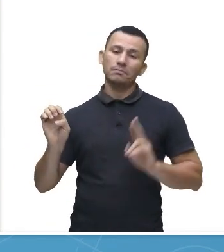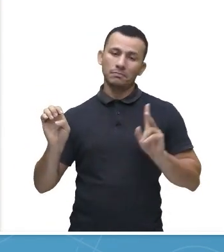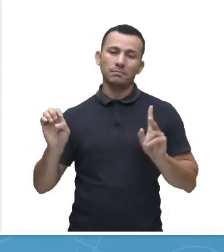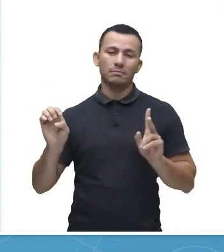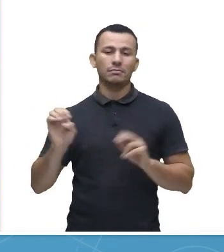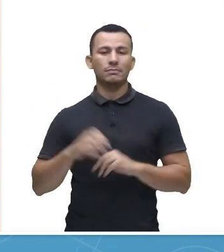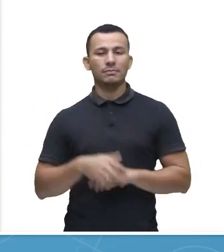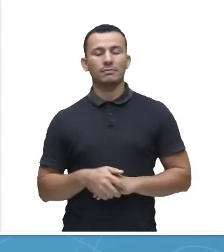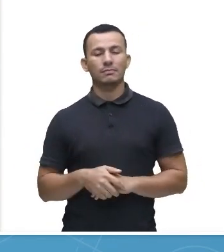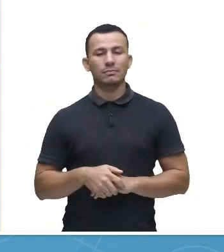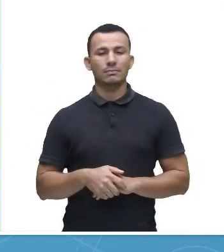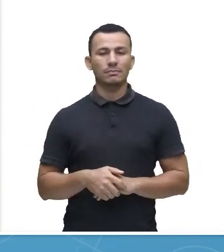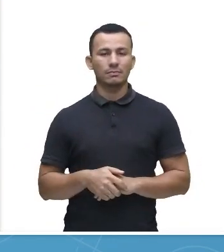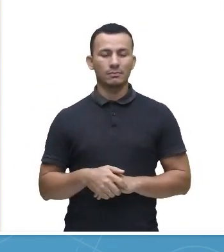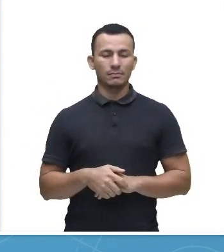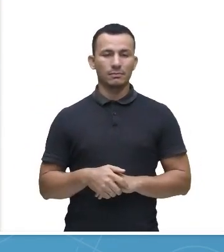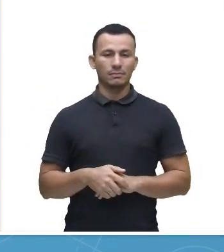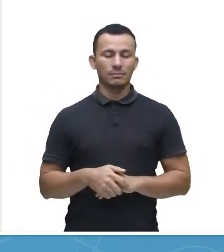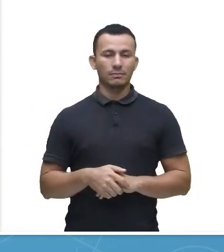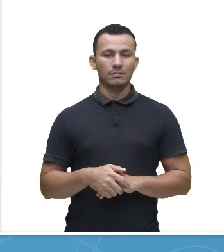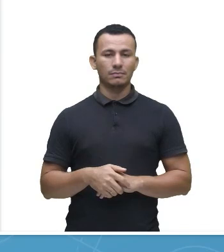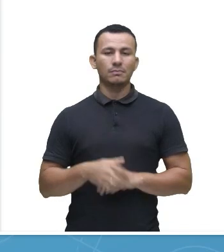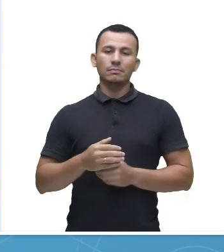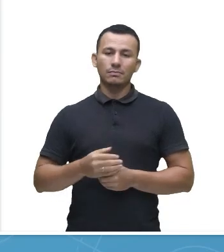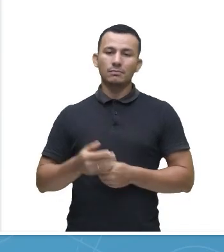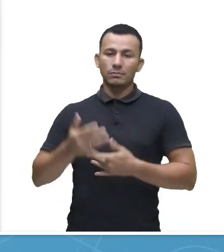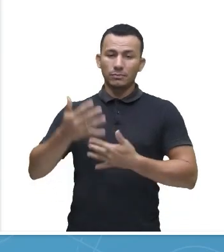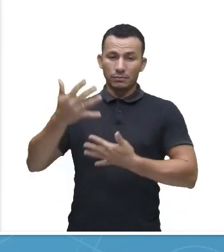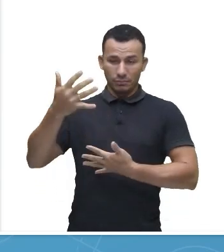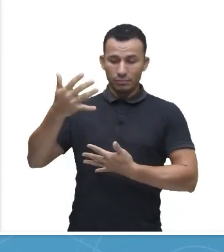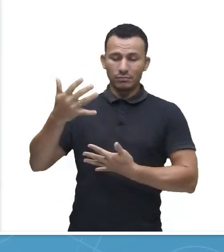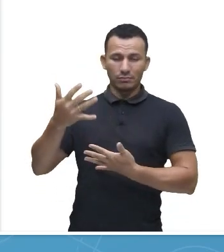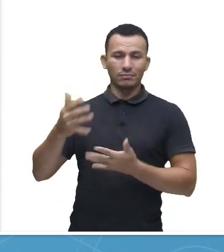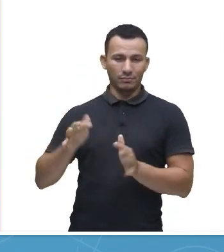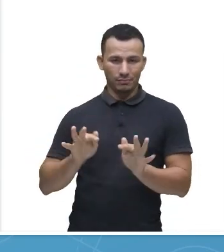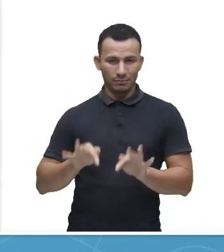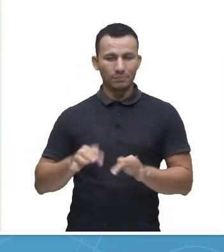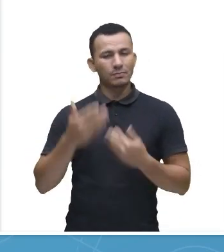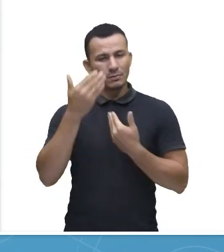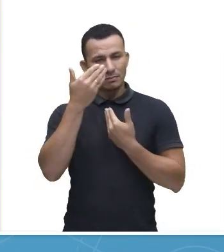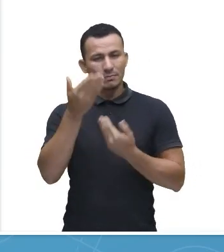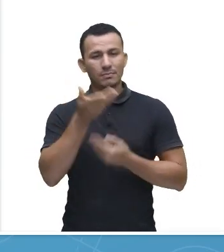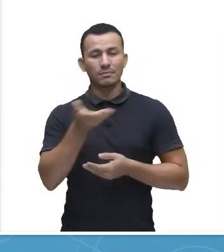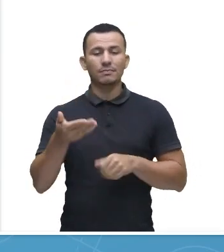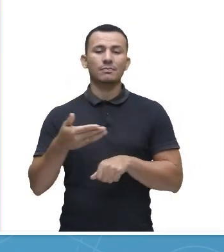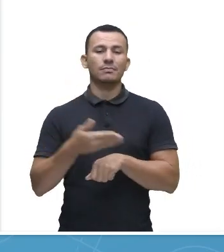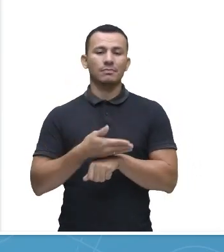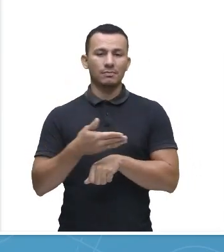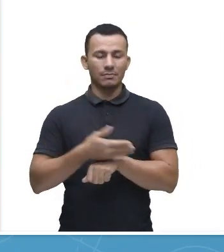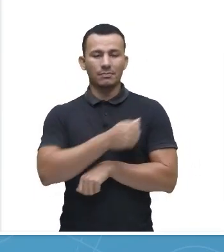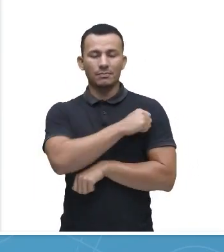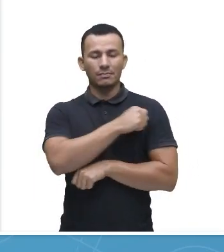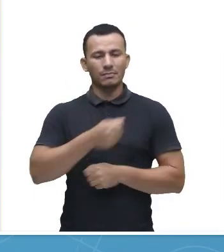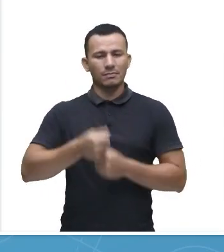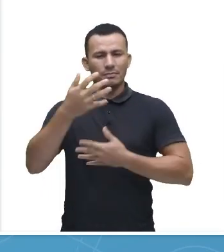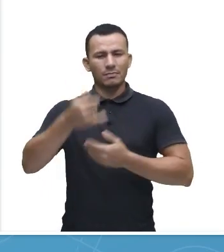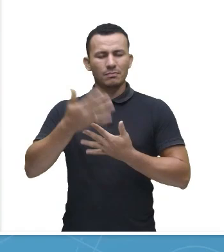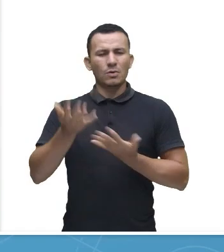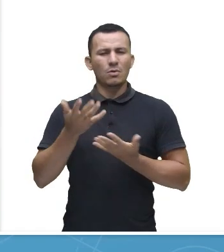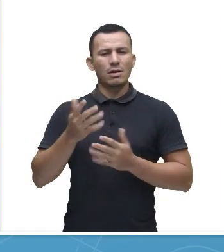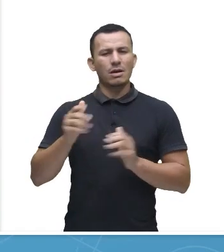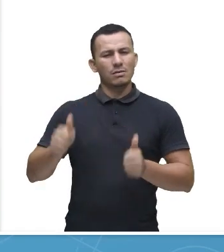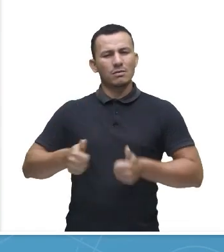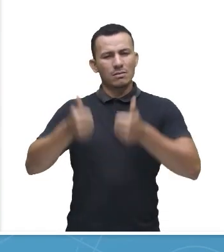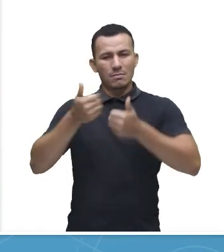né? E aqui acabou, se encerrou as respostas. Muito obrigado aí pela participação, e quero ver isso melhorar na